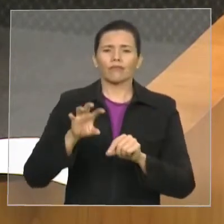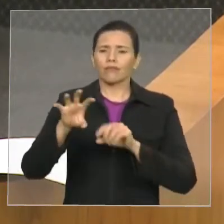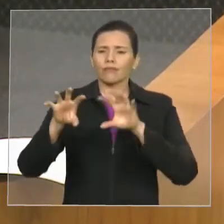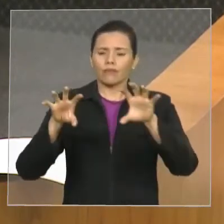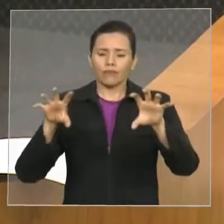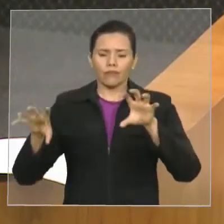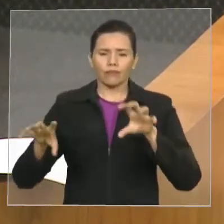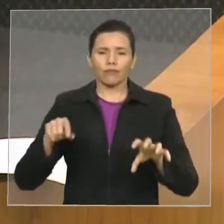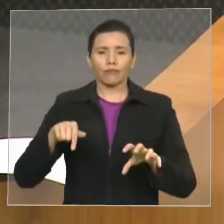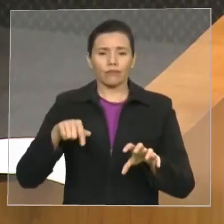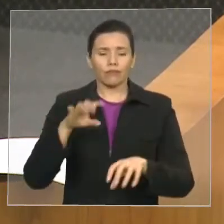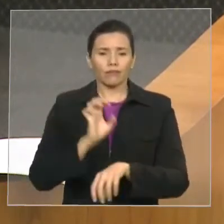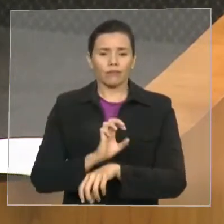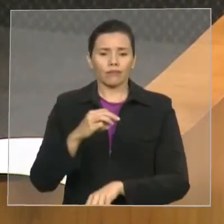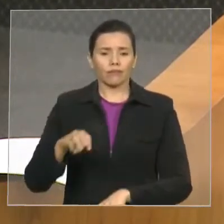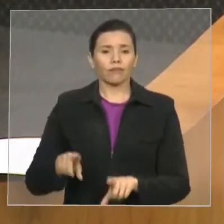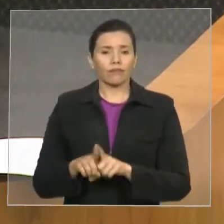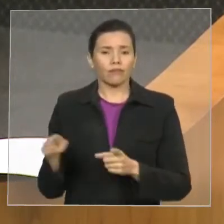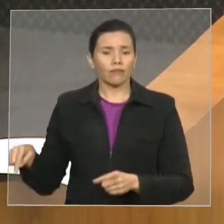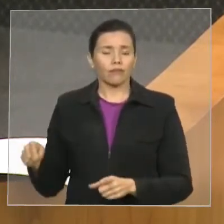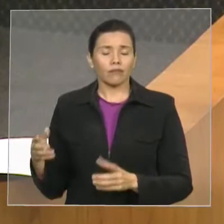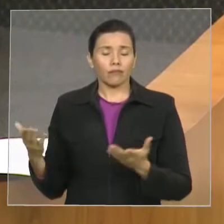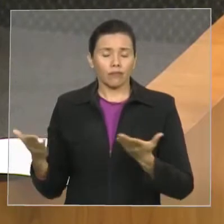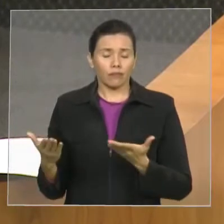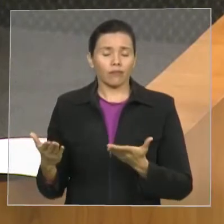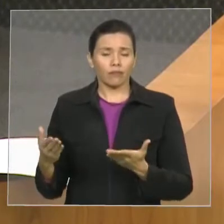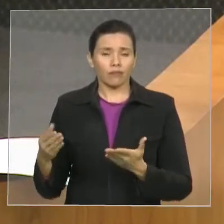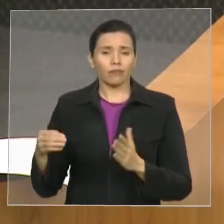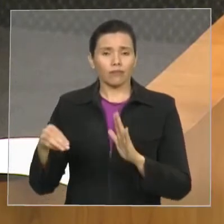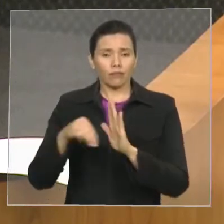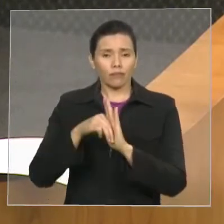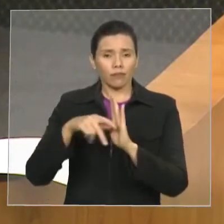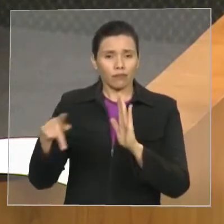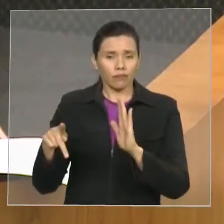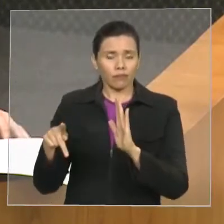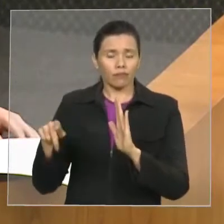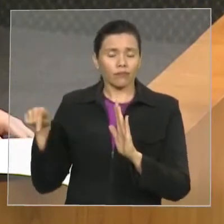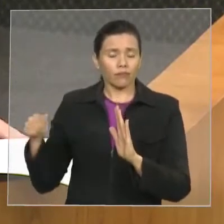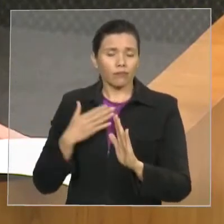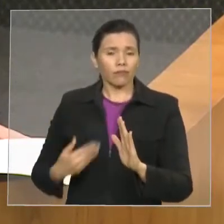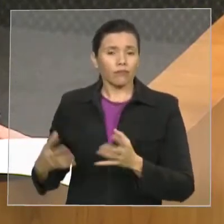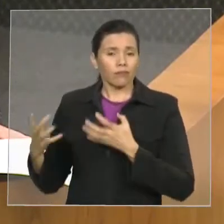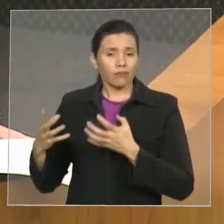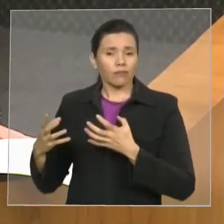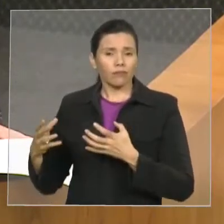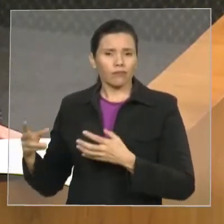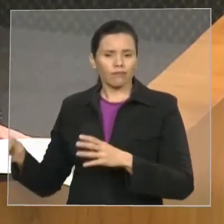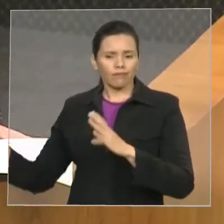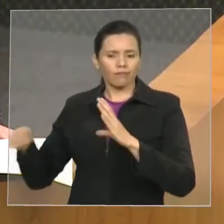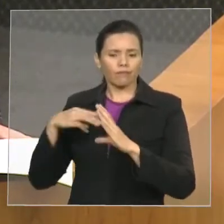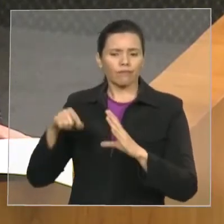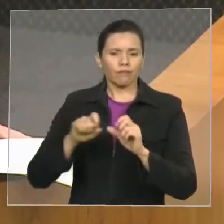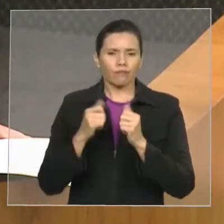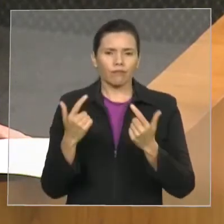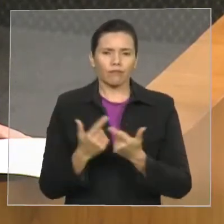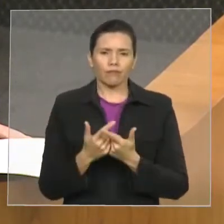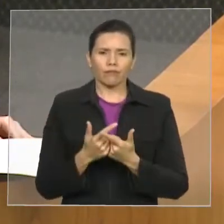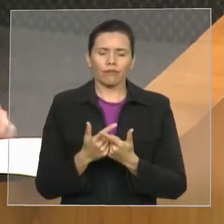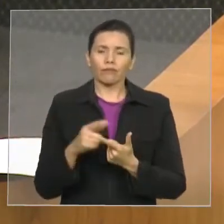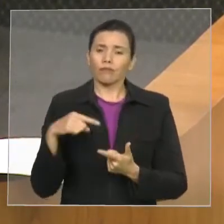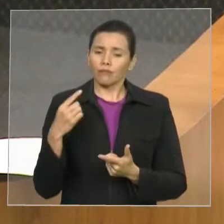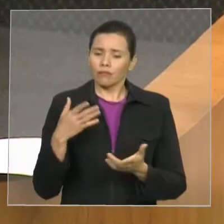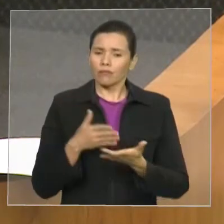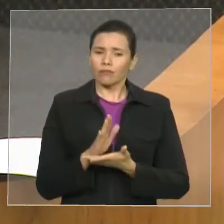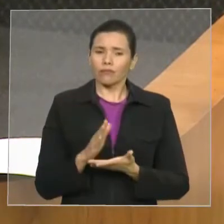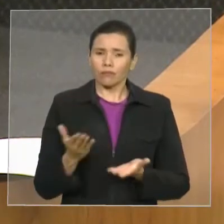Mas o governador veio e retirou com essa medida provisória. Retirou também, senhoras e senhores, o representante de